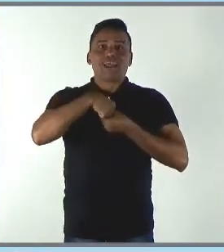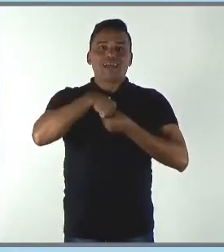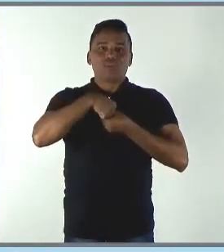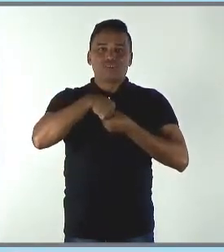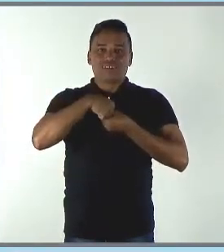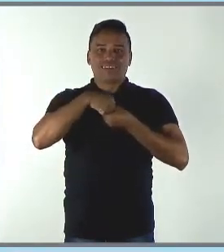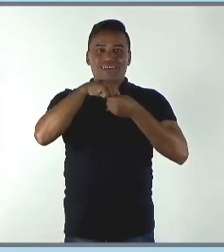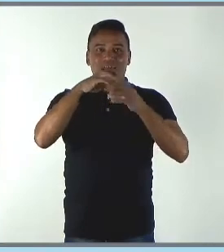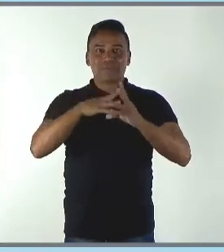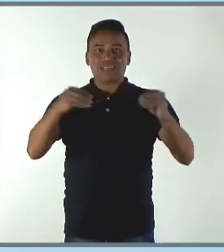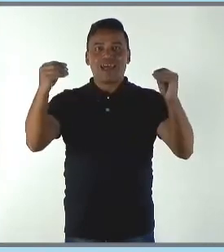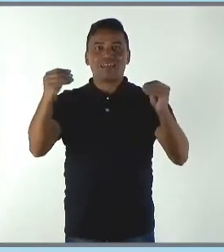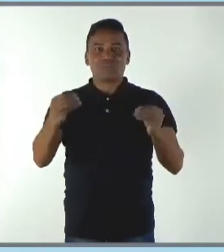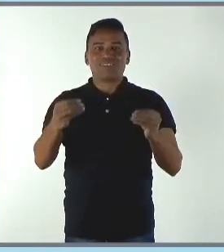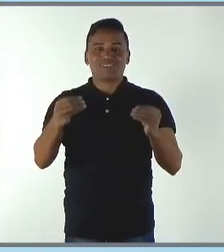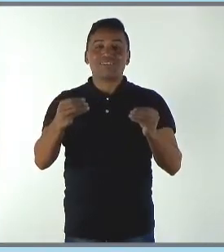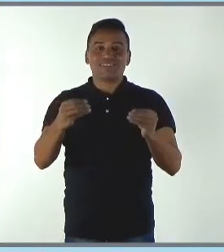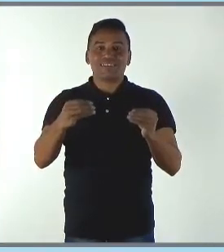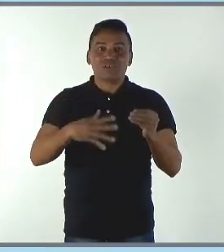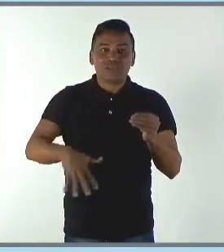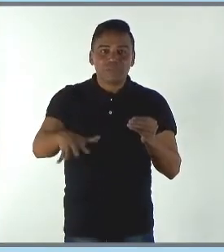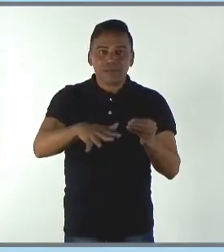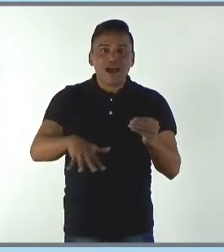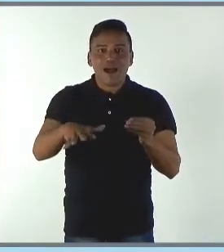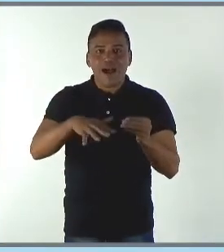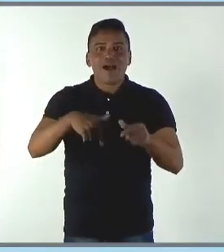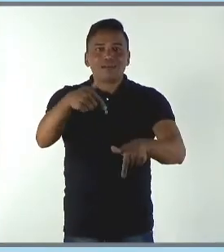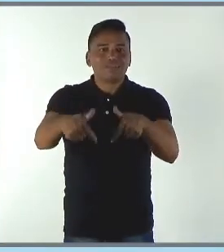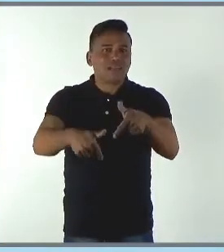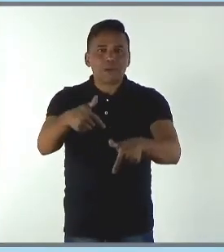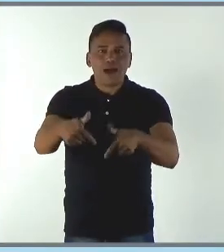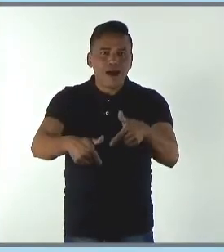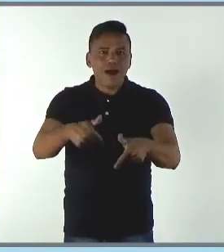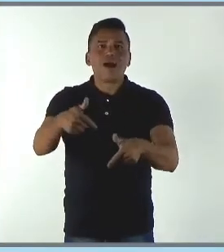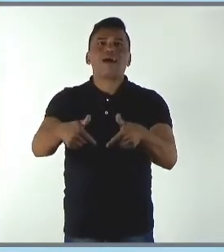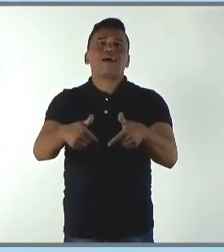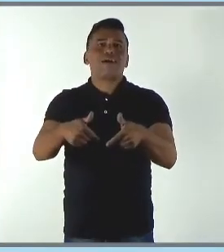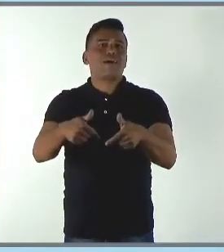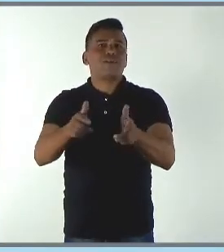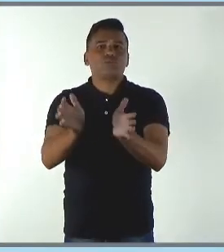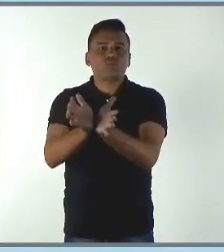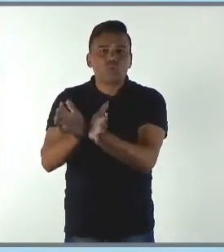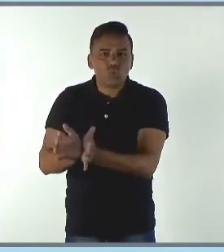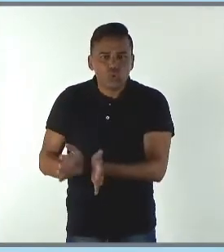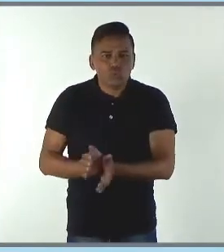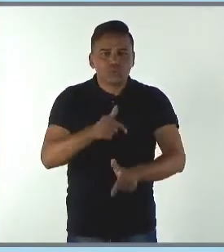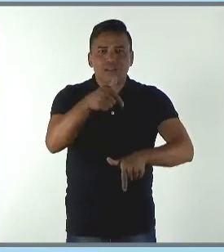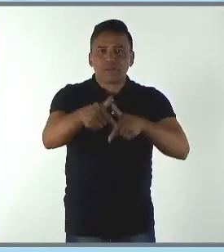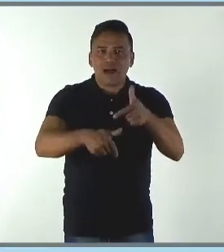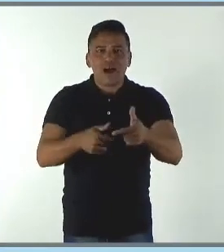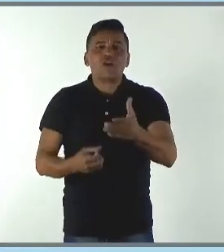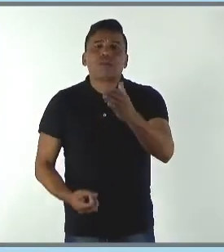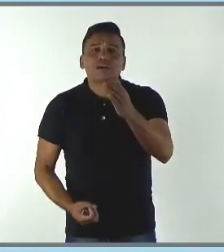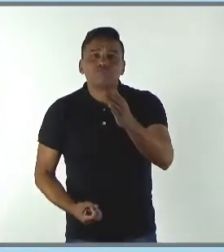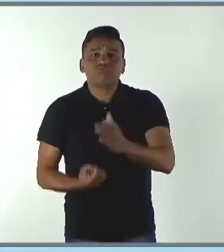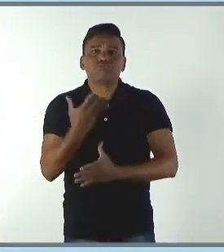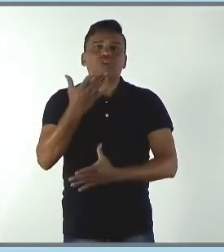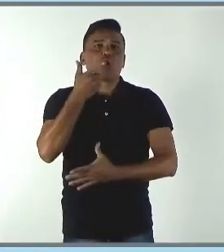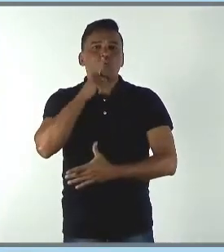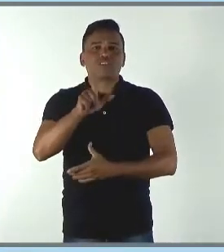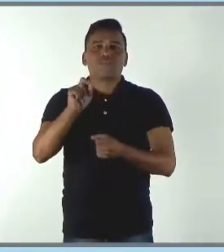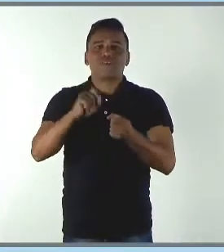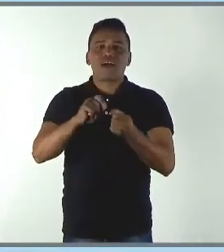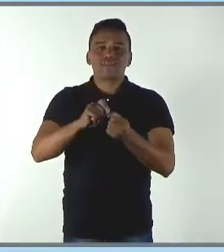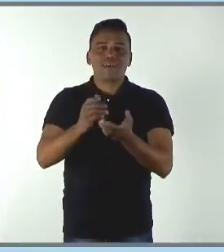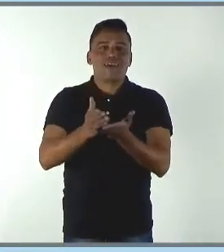mas depois também todo o campo do trabalho objetivo, né? E os editores, as editoras, são figuras essenciais para esse aspecto. Não